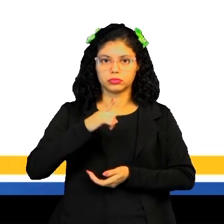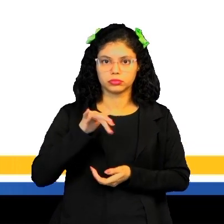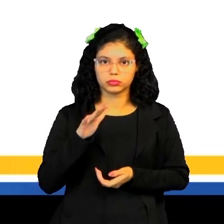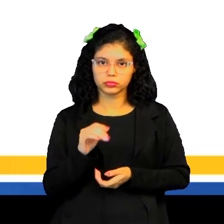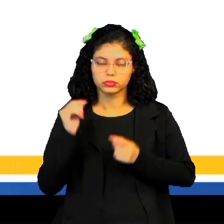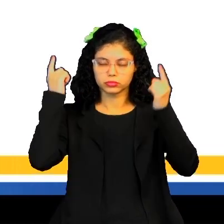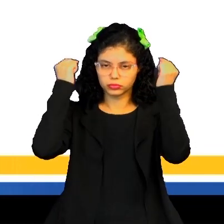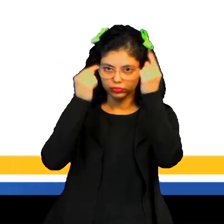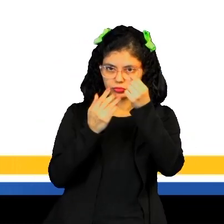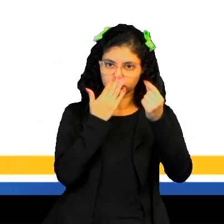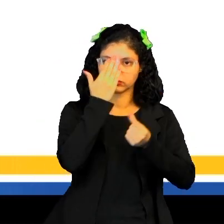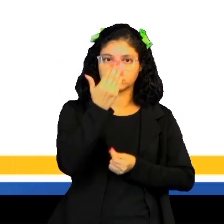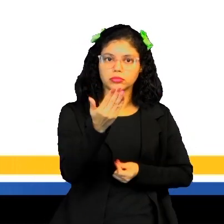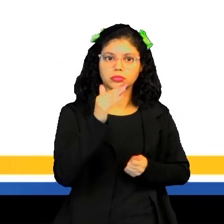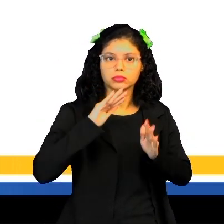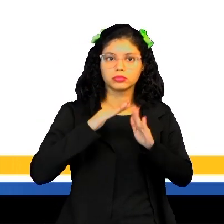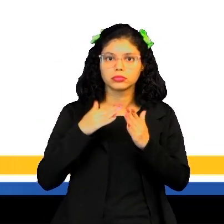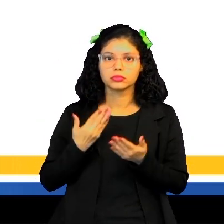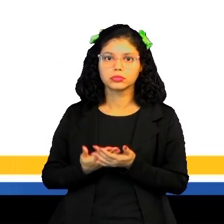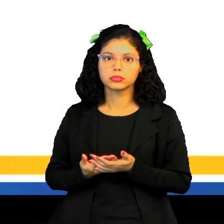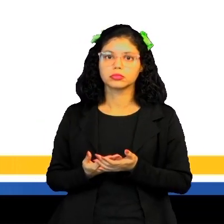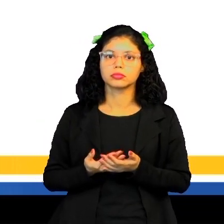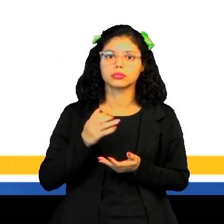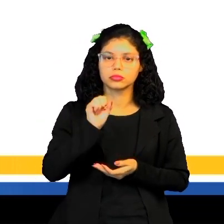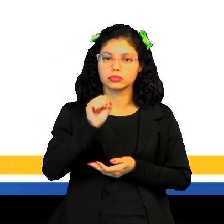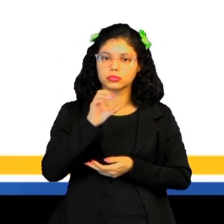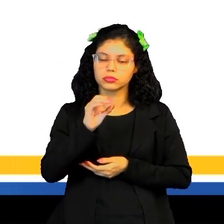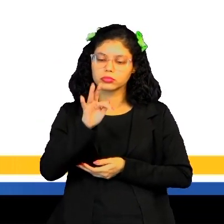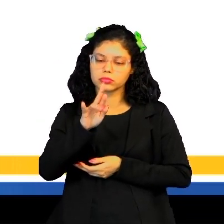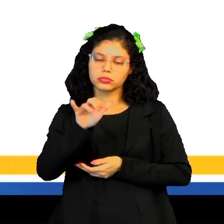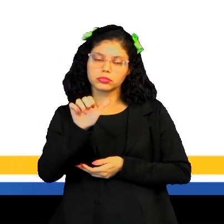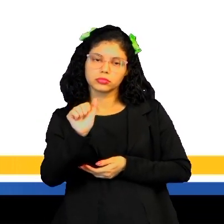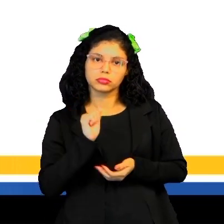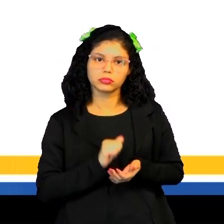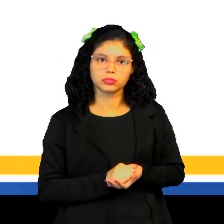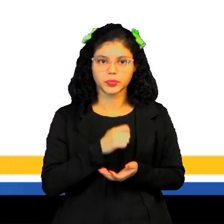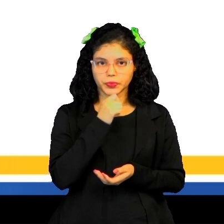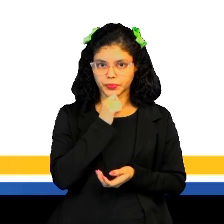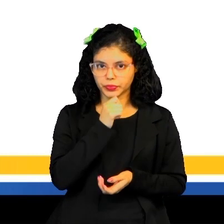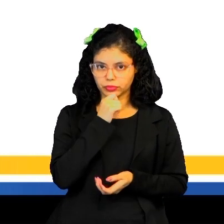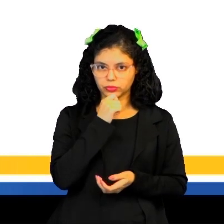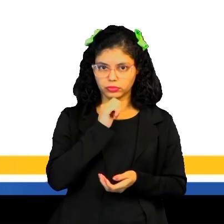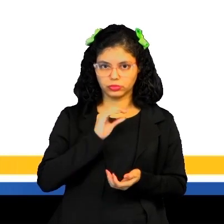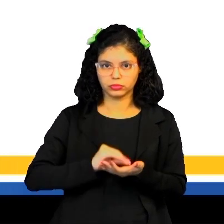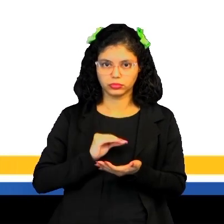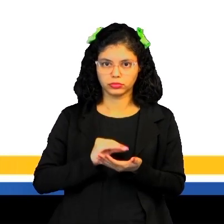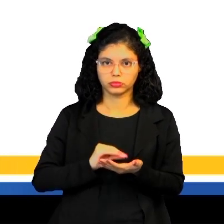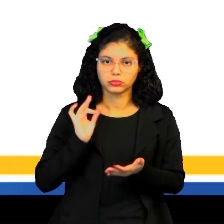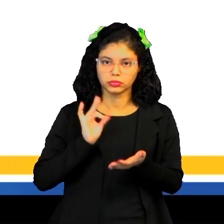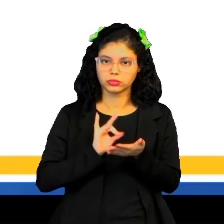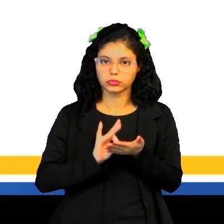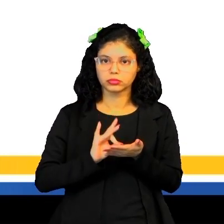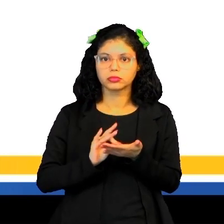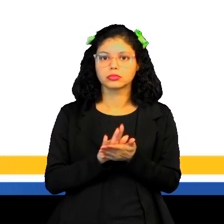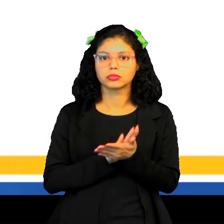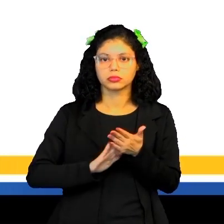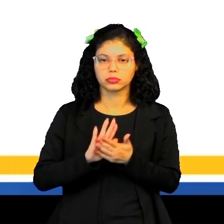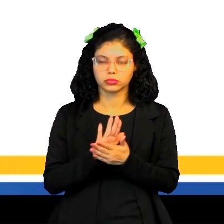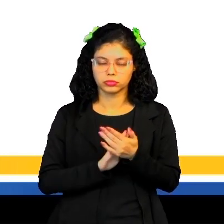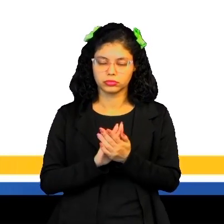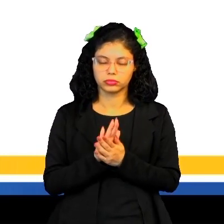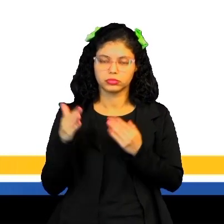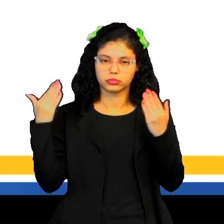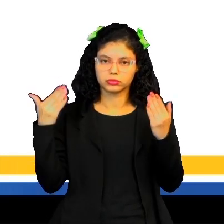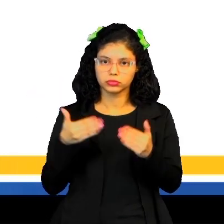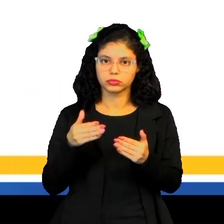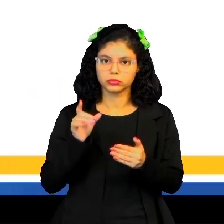fazendo frente à escola, sofista, que em suma negava a existência de qualquer verdade absoluta e